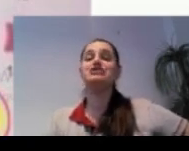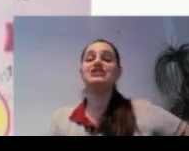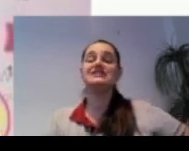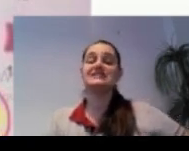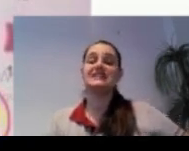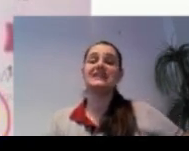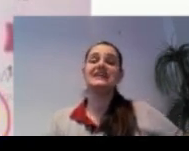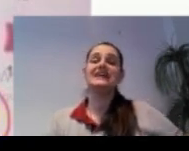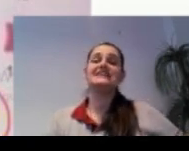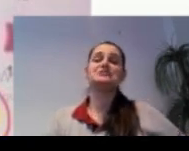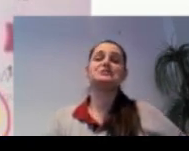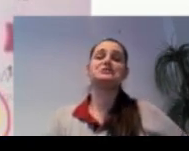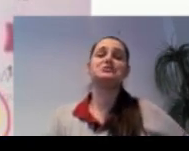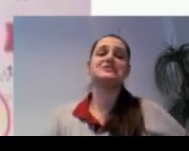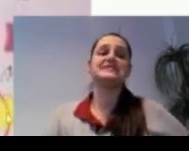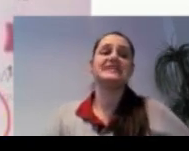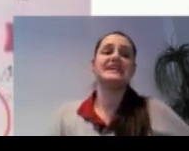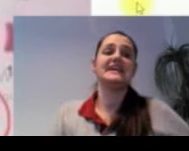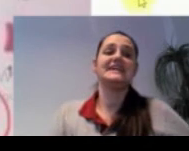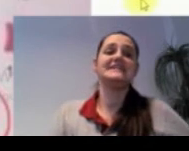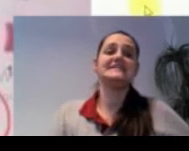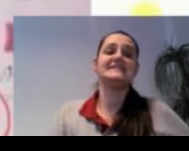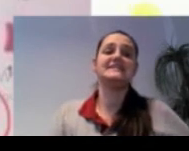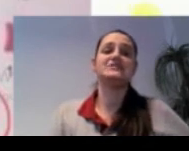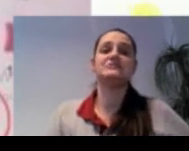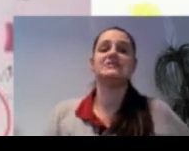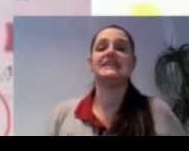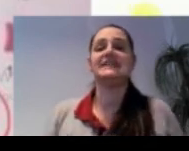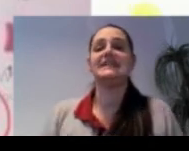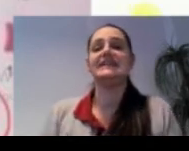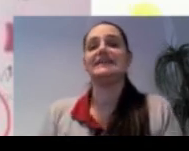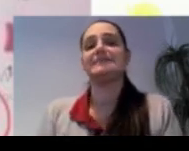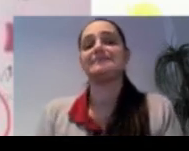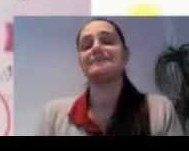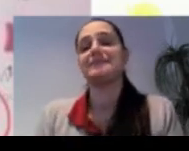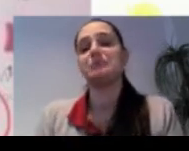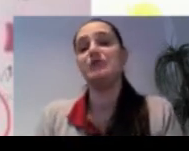você tem um X. Essas pessoas, elas são